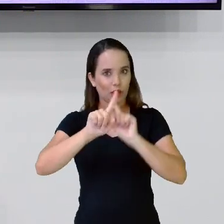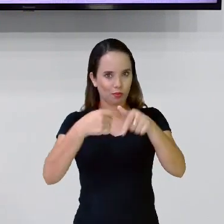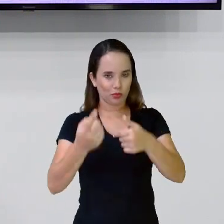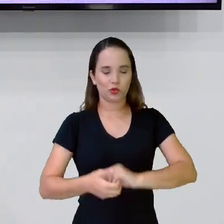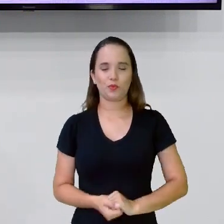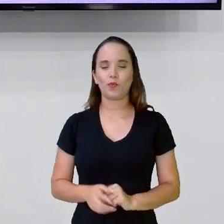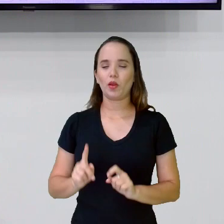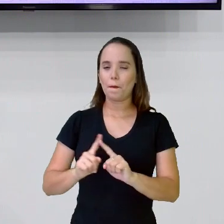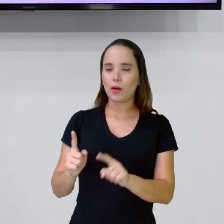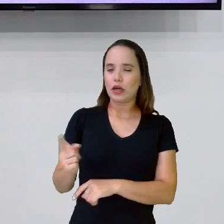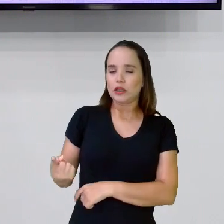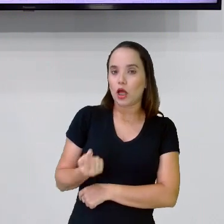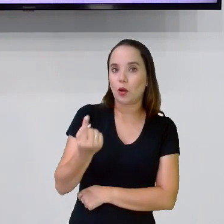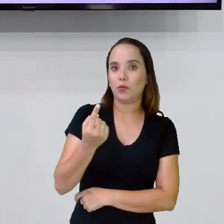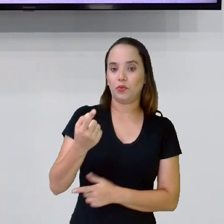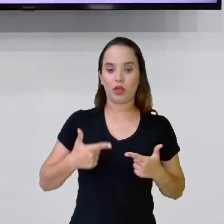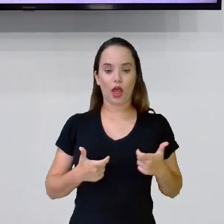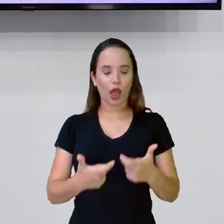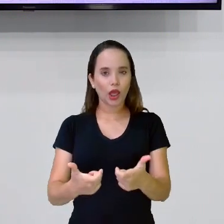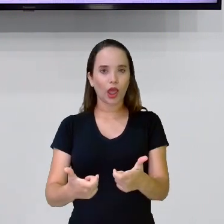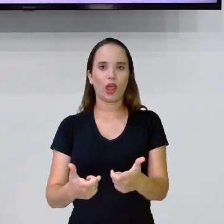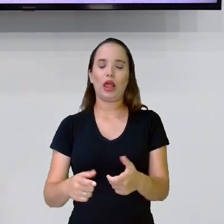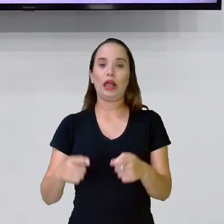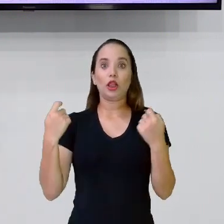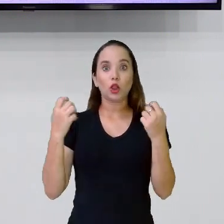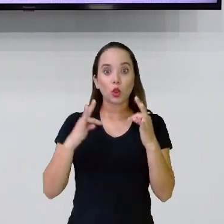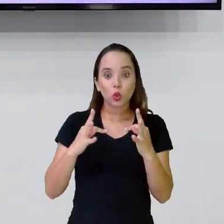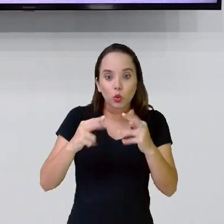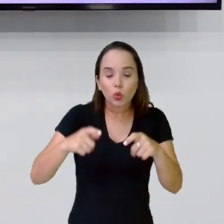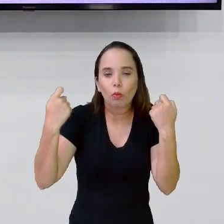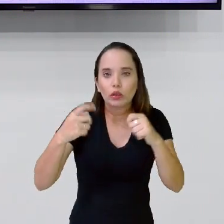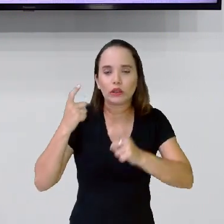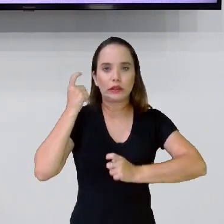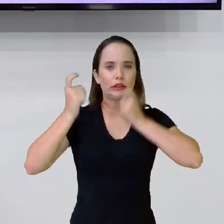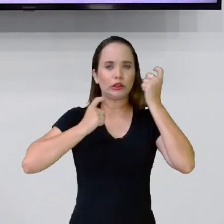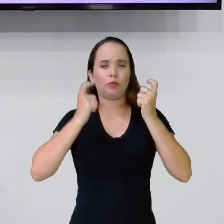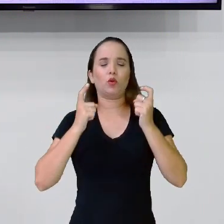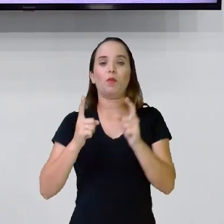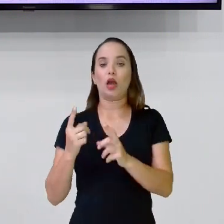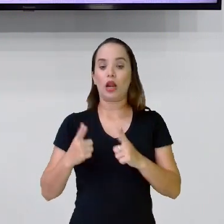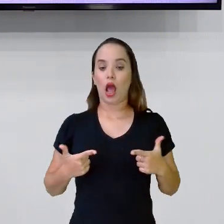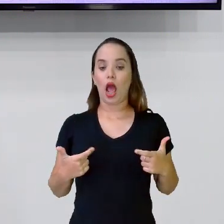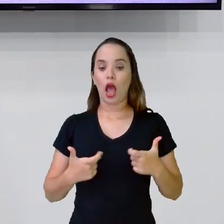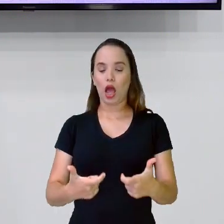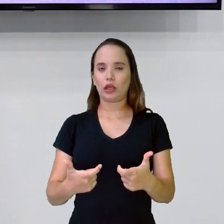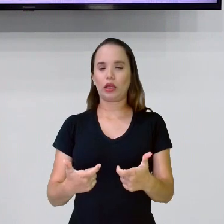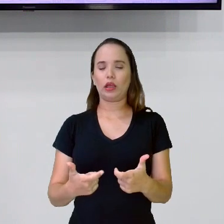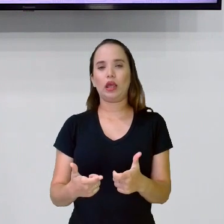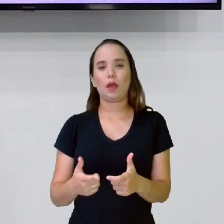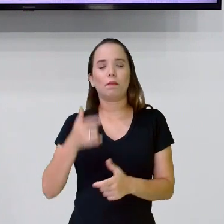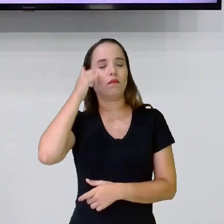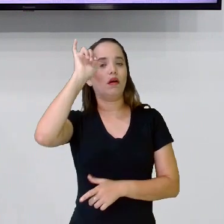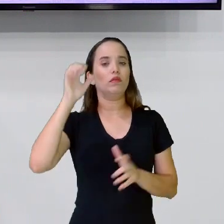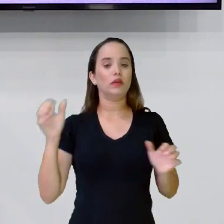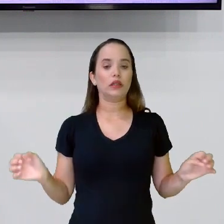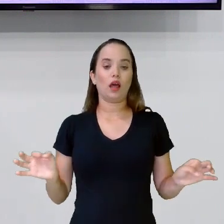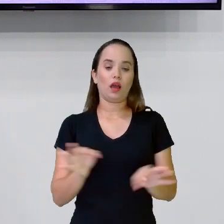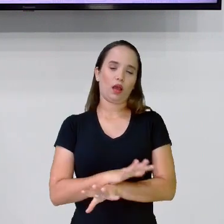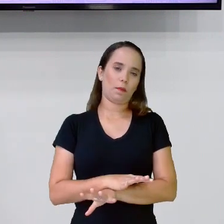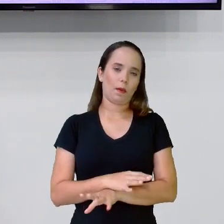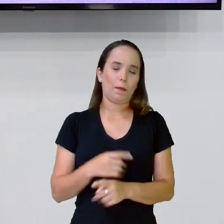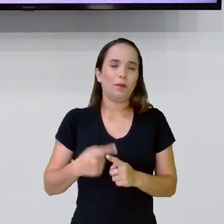humanidade deveria se preocupar era a guerra contra a extinção, né? Porque não adianta a humanidade lutar